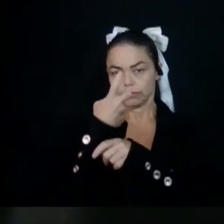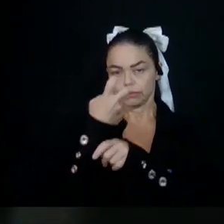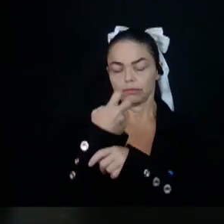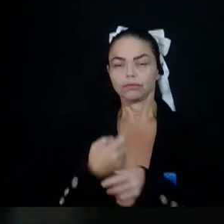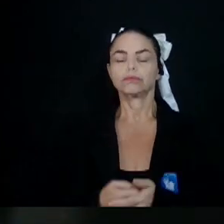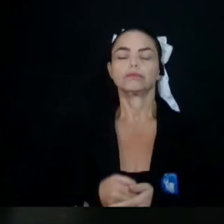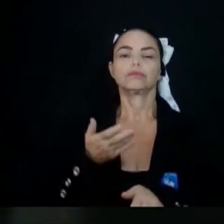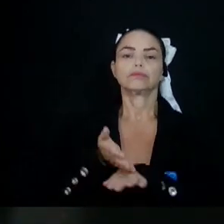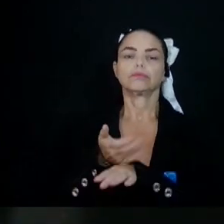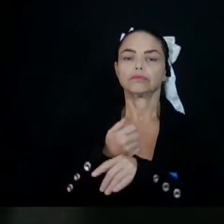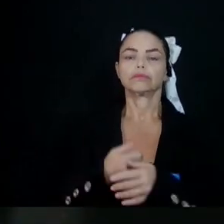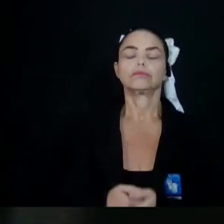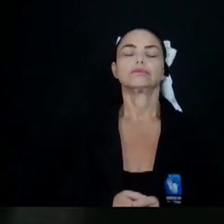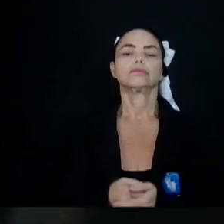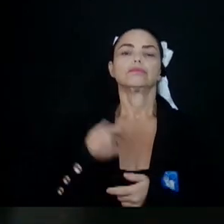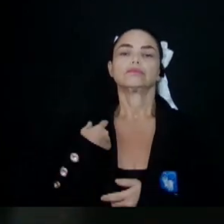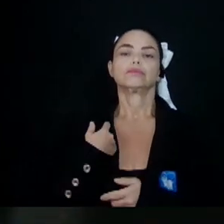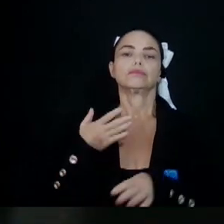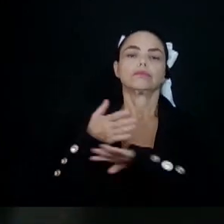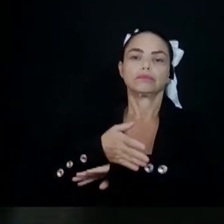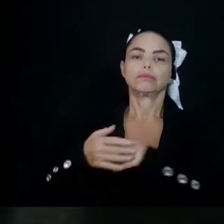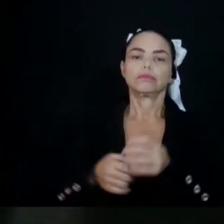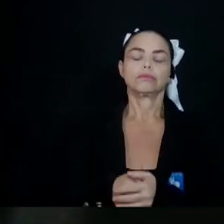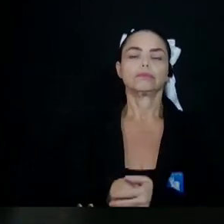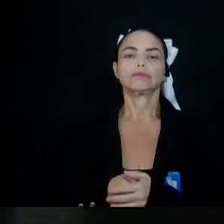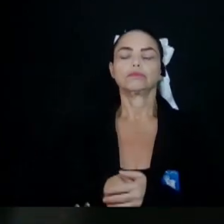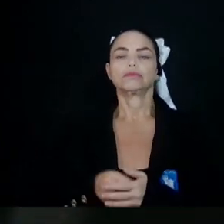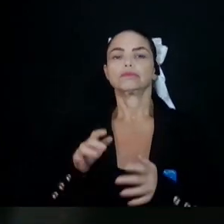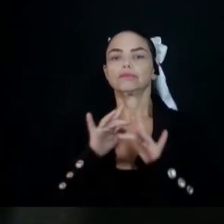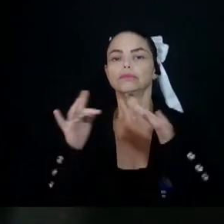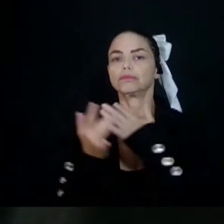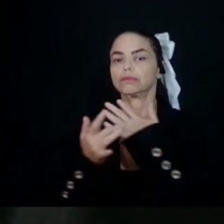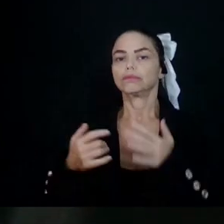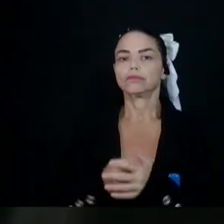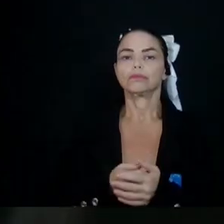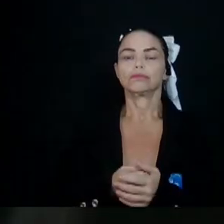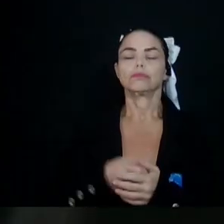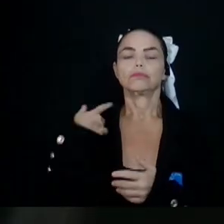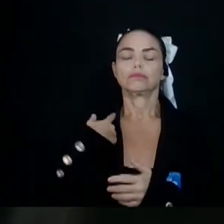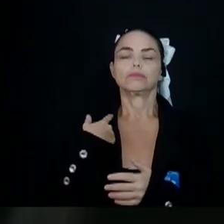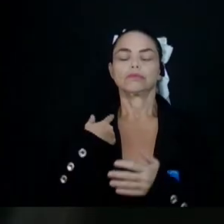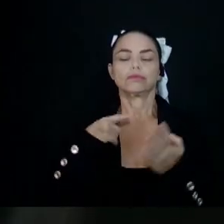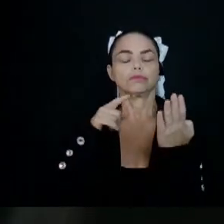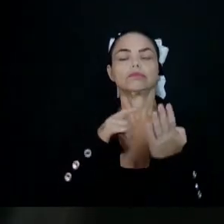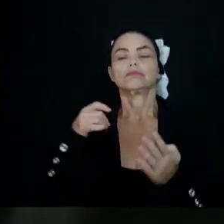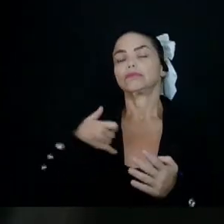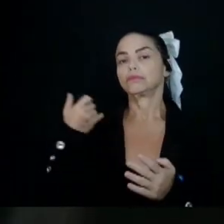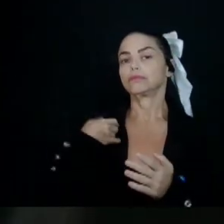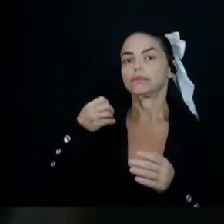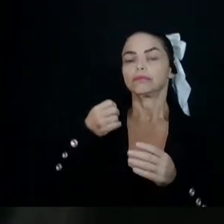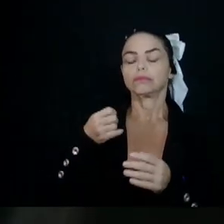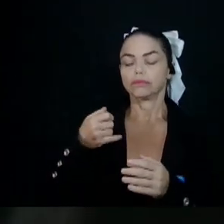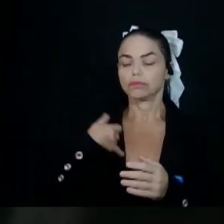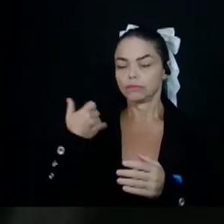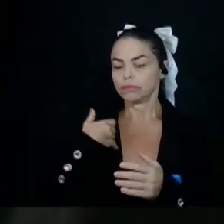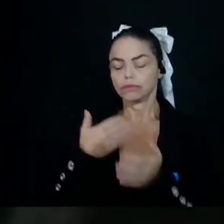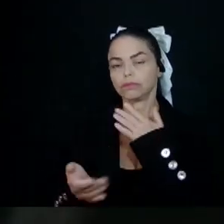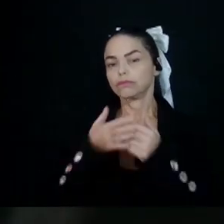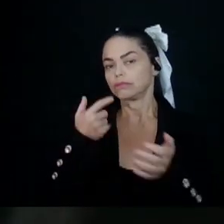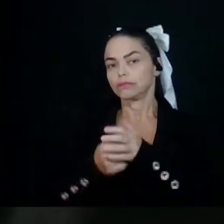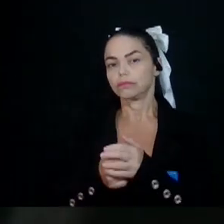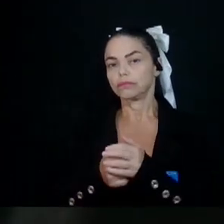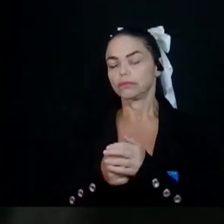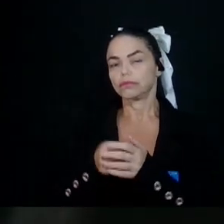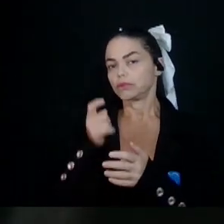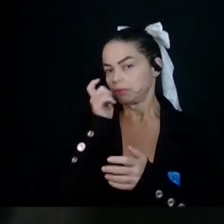para você ter acesso lá, vamos colocar uma rede social, era só colocar a sua idade, mas aí você pode colocar qualquer idade, não tem